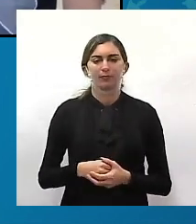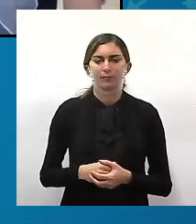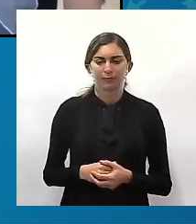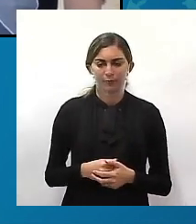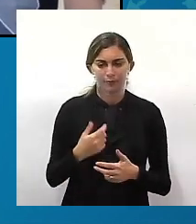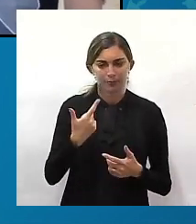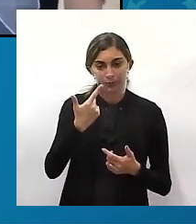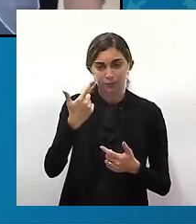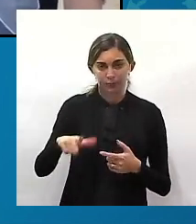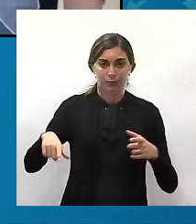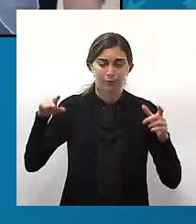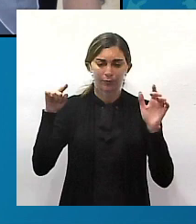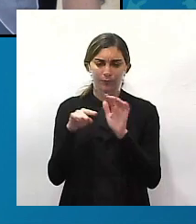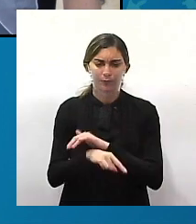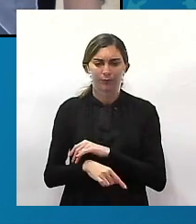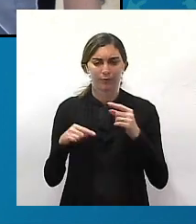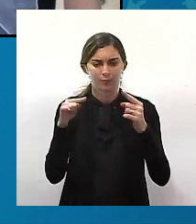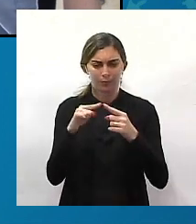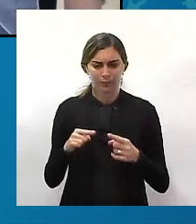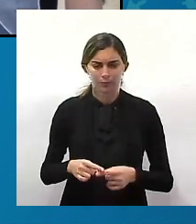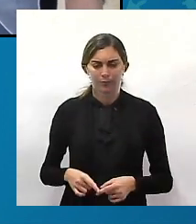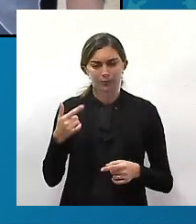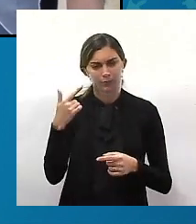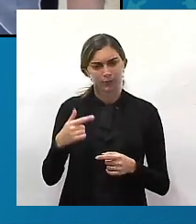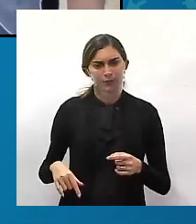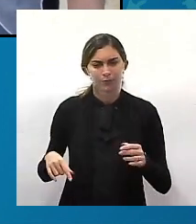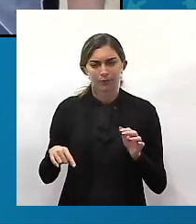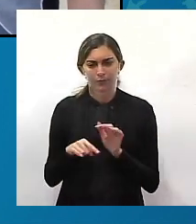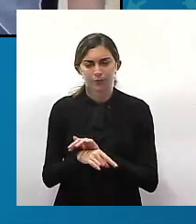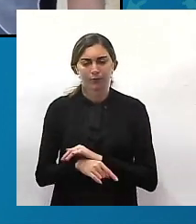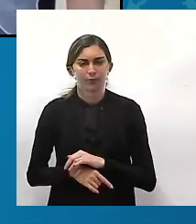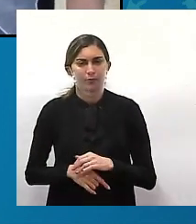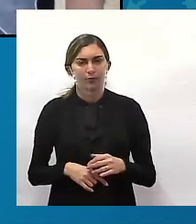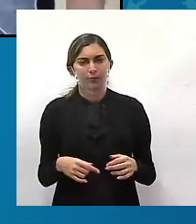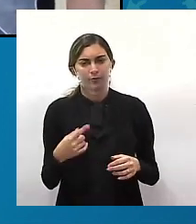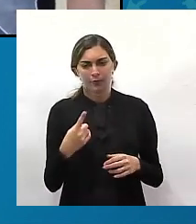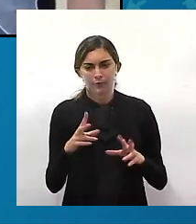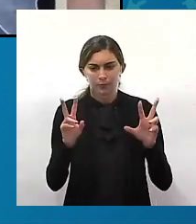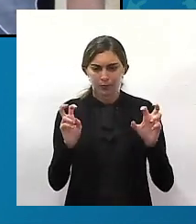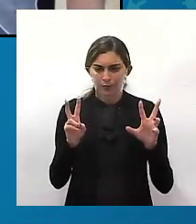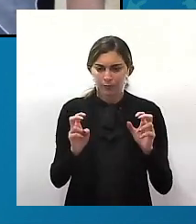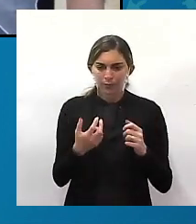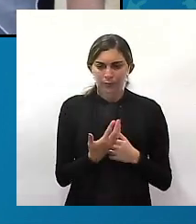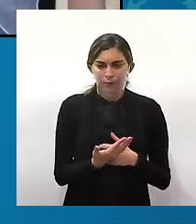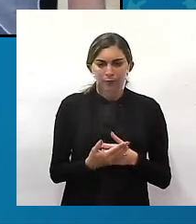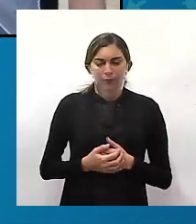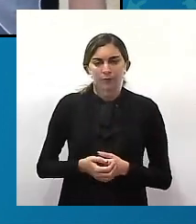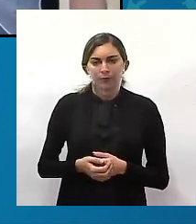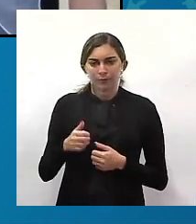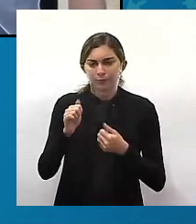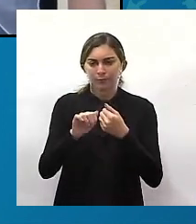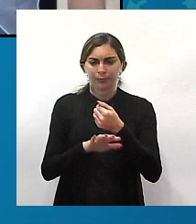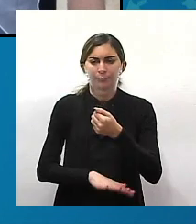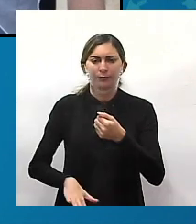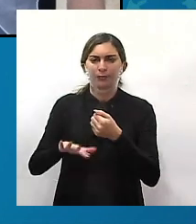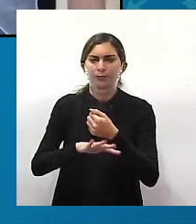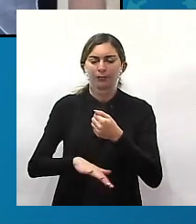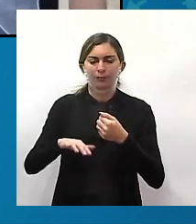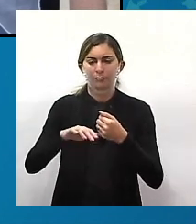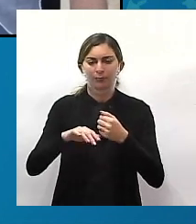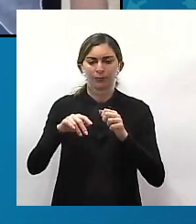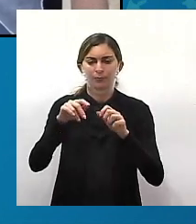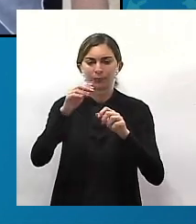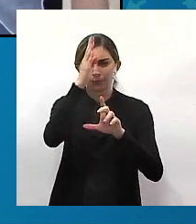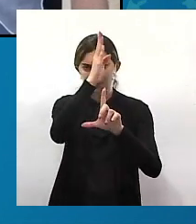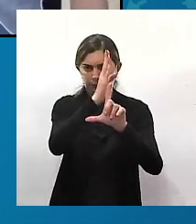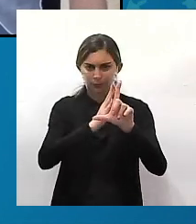Vamos para a próxima questão, aplicar mais sobre este conteúdo aí, que são áreas no plano